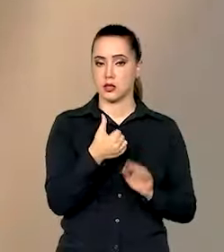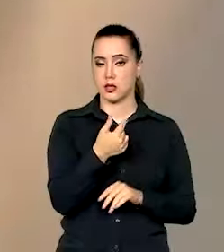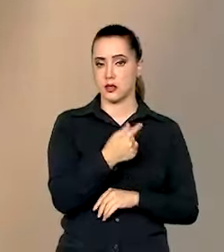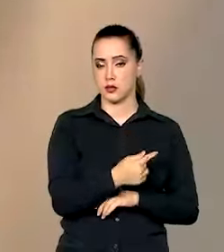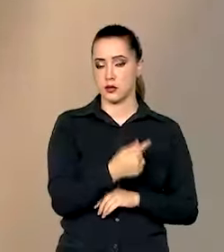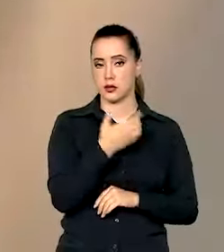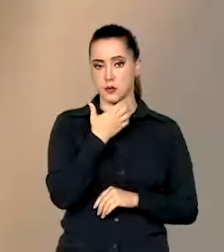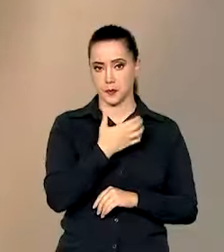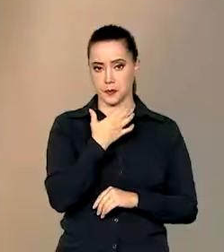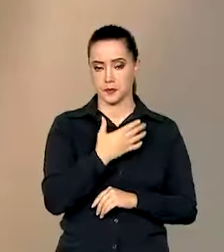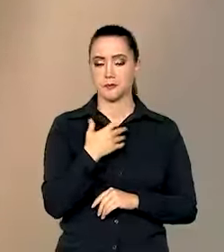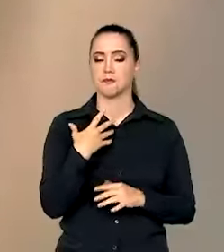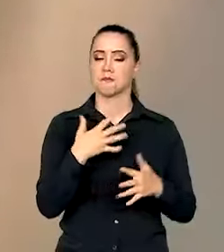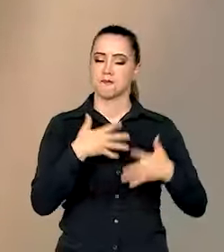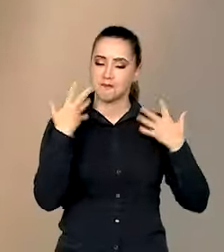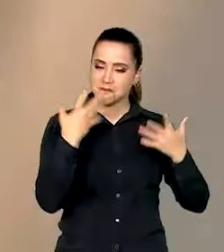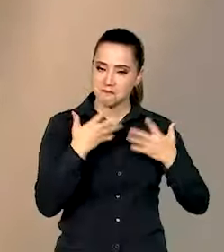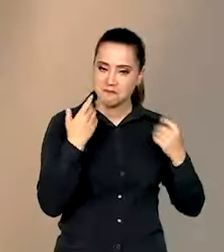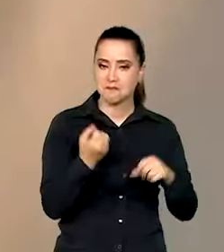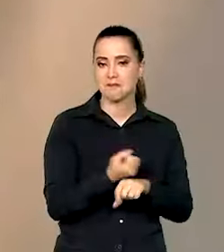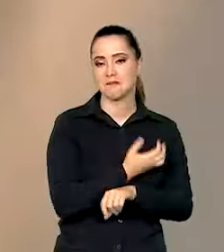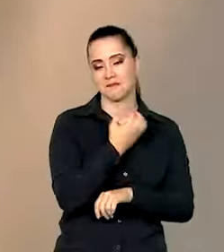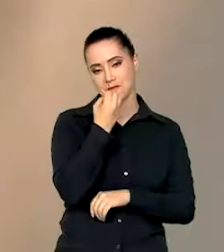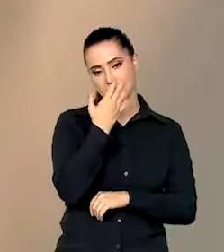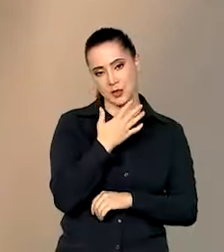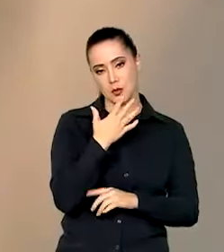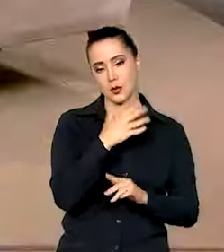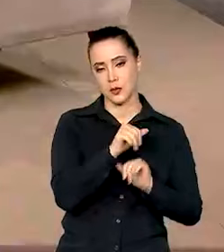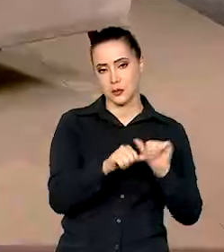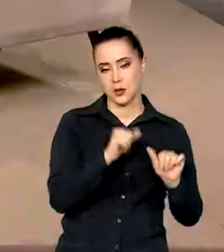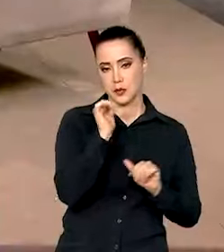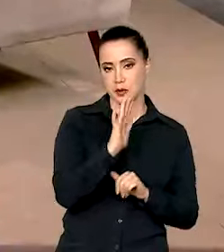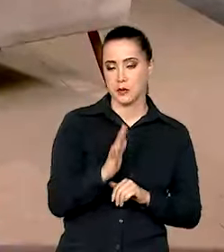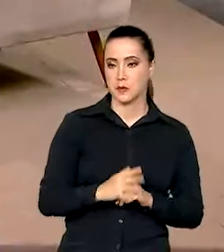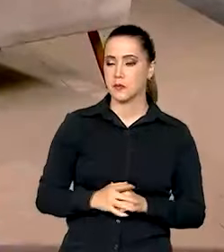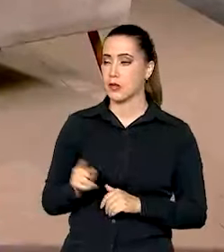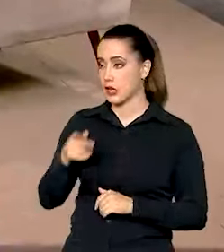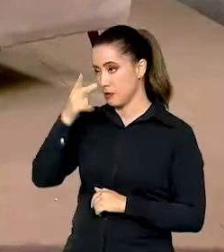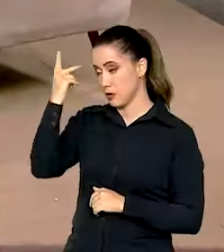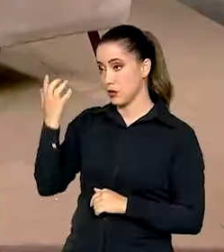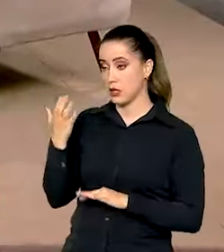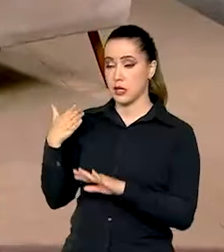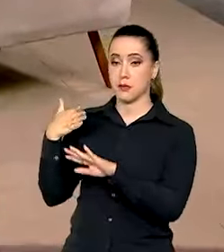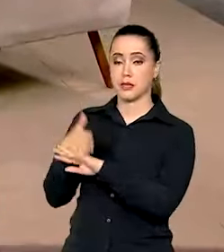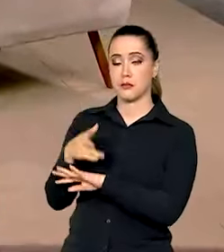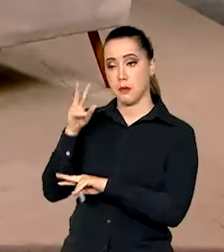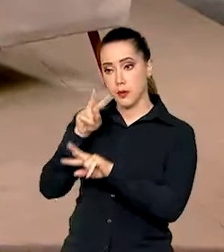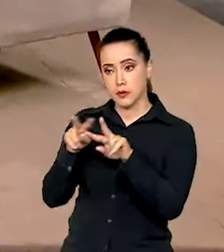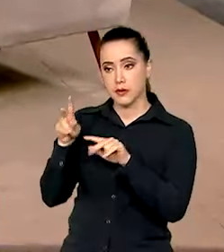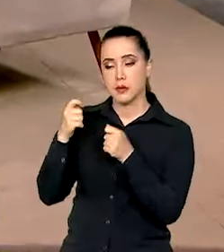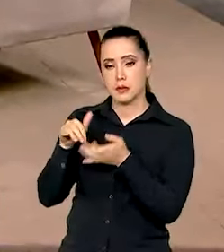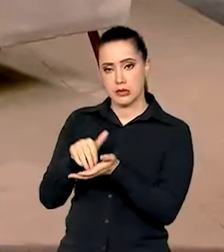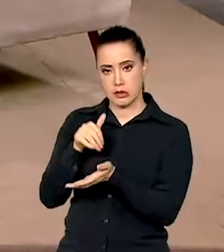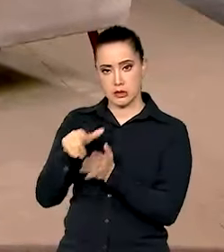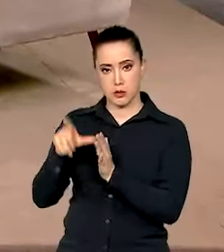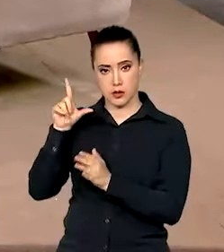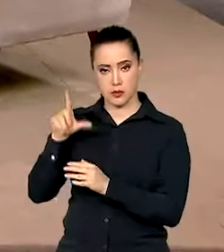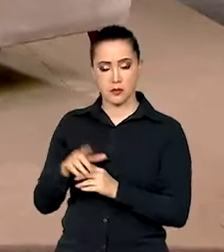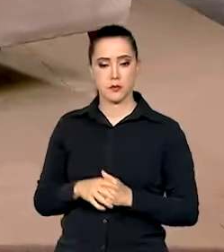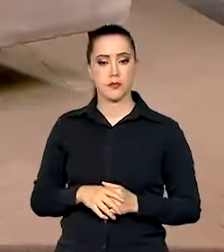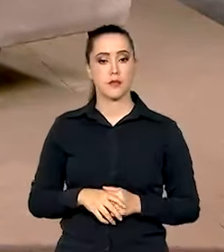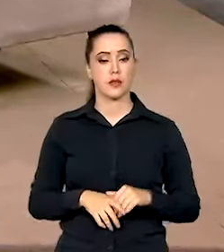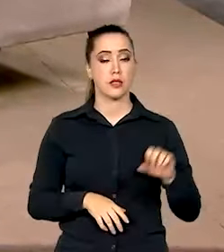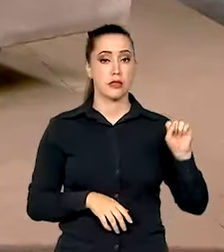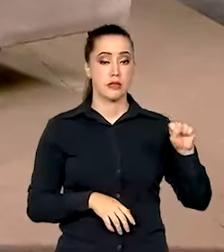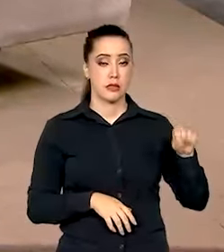17, com muita vibração, com muita energia para fazer um Brasil melhor. As pessoas que quiserem vir para participar como observadores têm que fazer uma inscrição, Ronald? Sim,